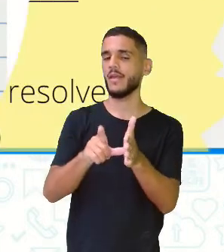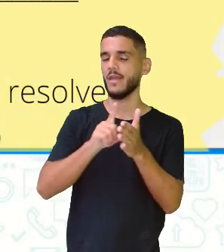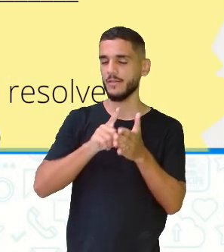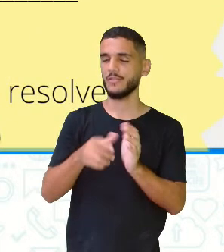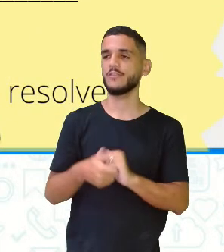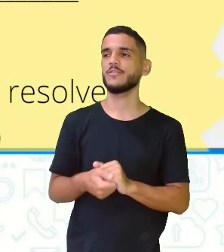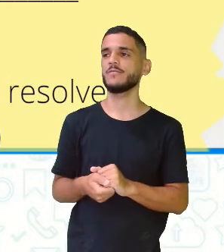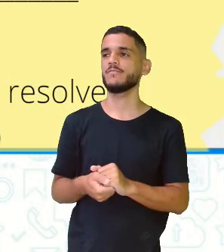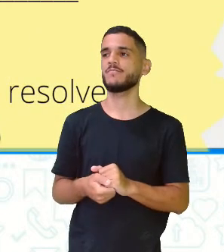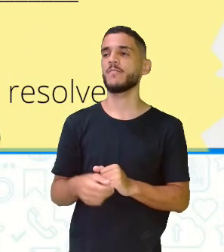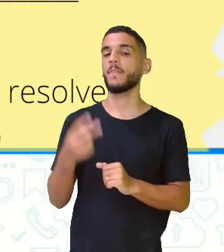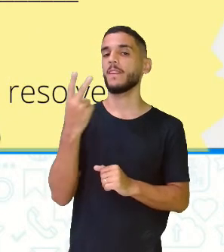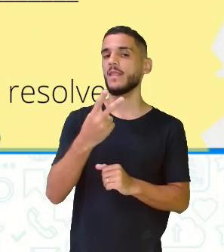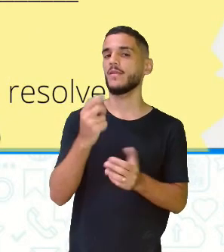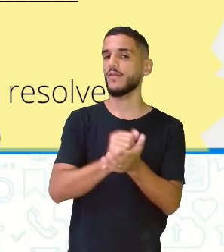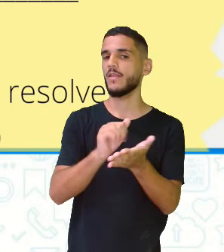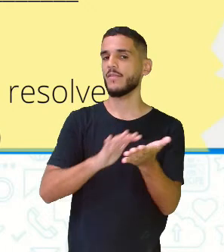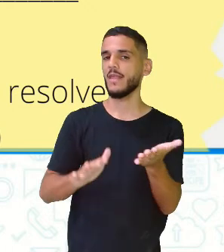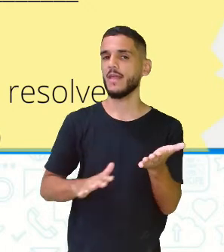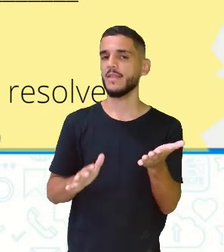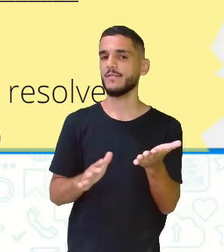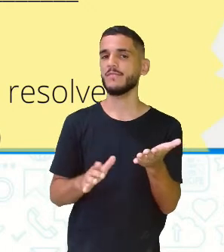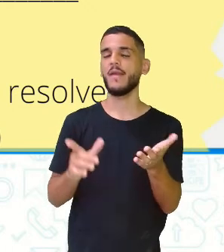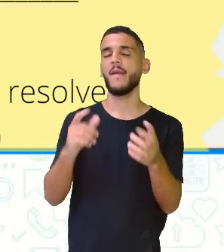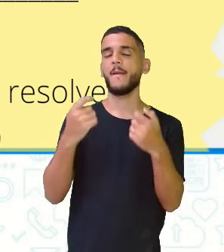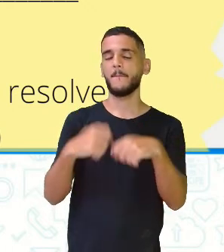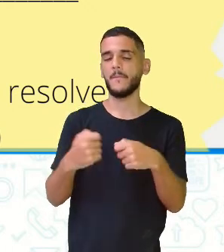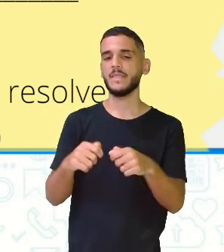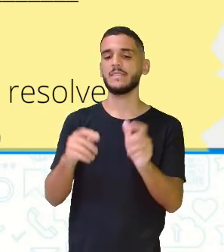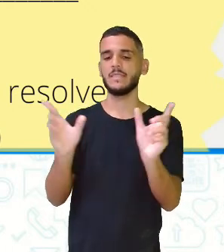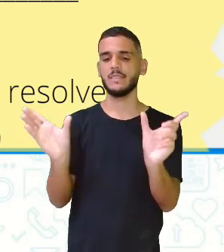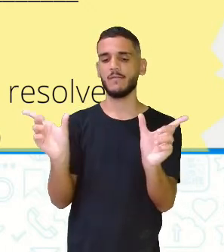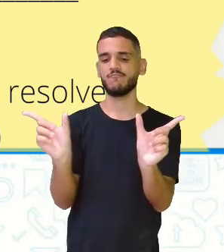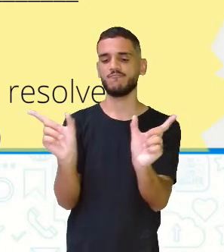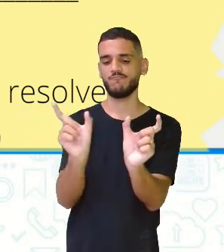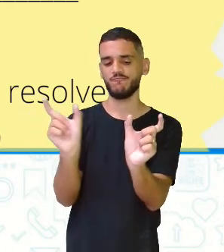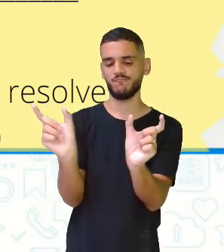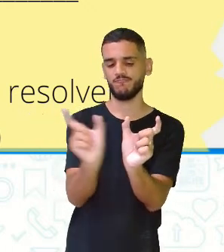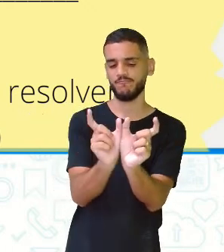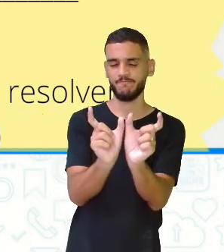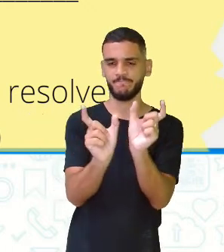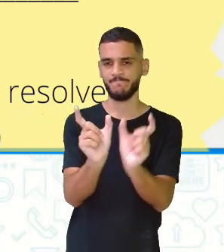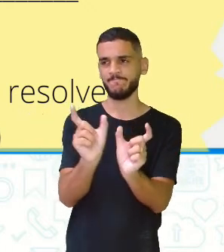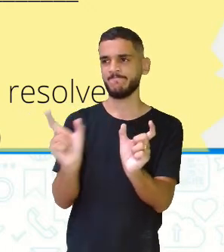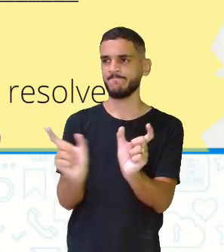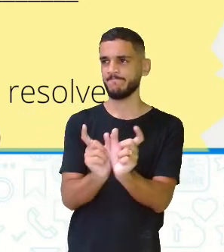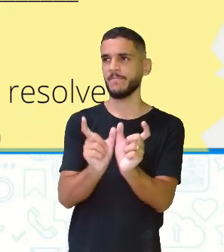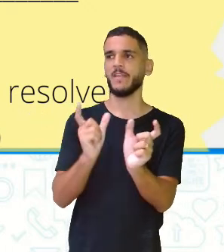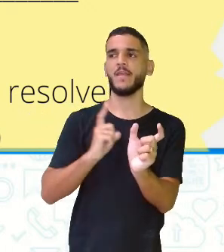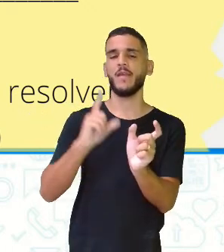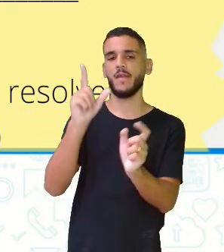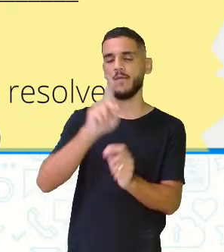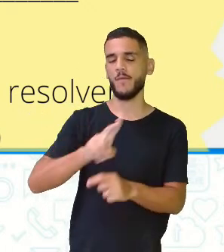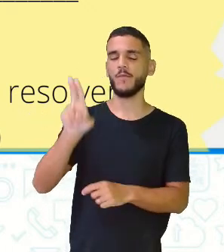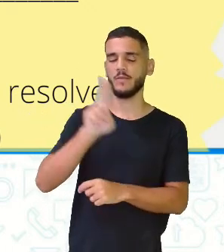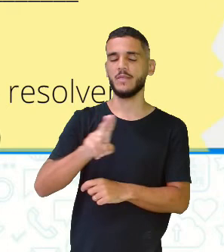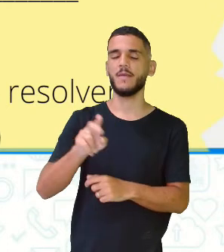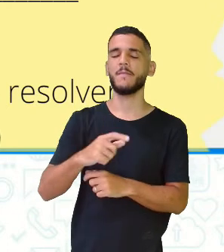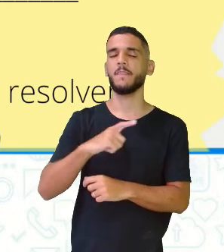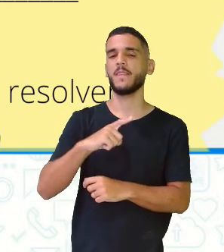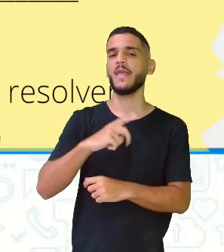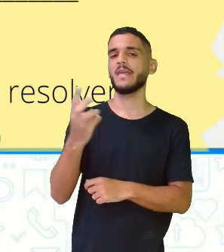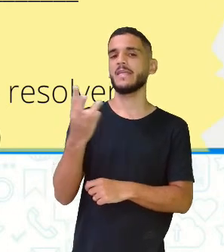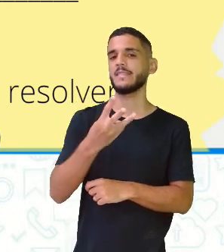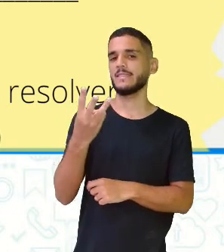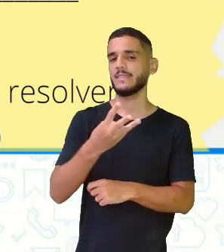tranquilamente. E o segundo é, complete as frases com a palavra correta que está entre os parênteses. Então, eu tenho aí